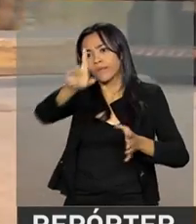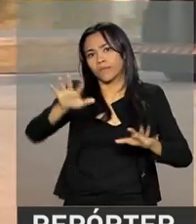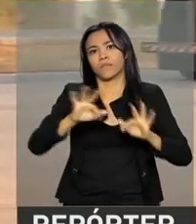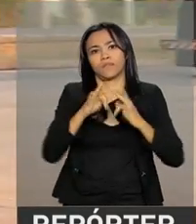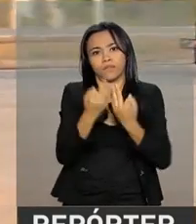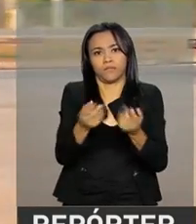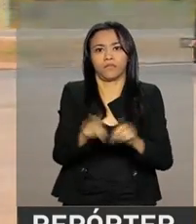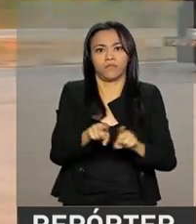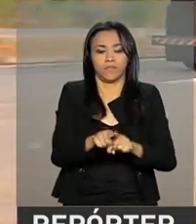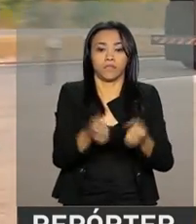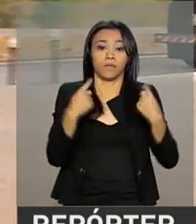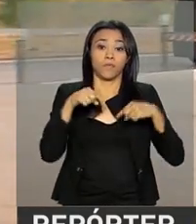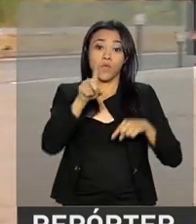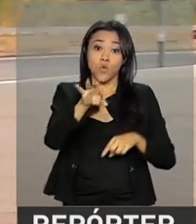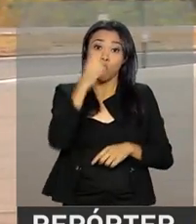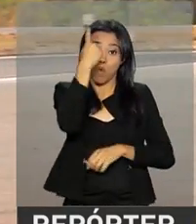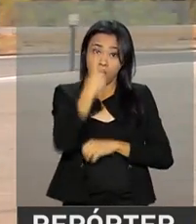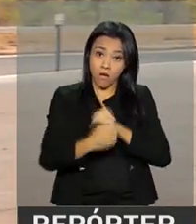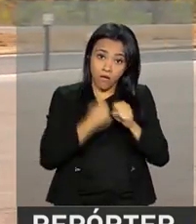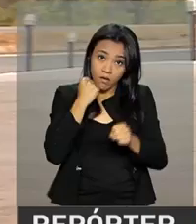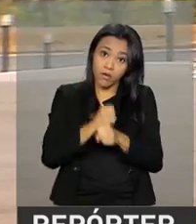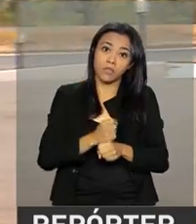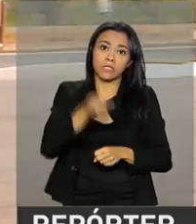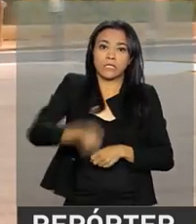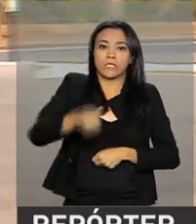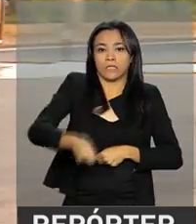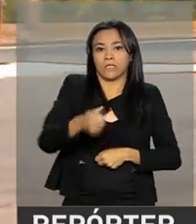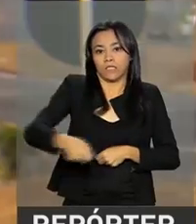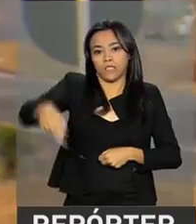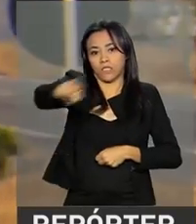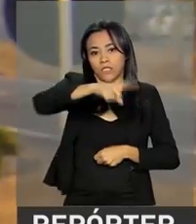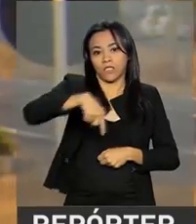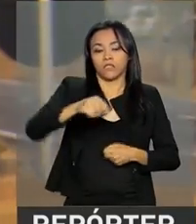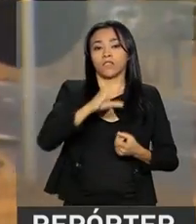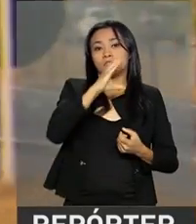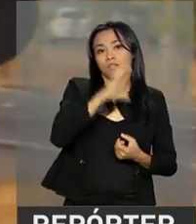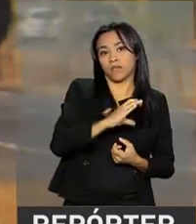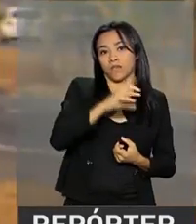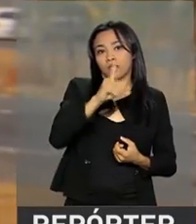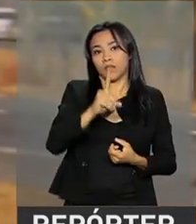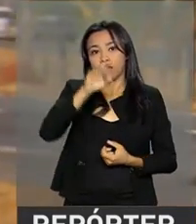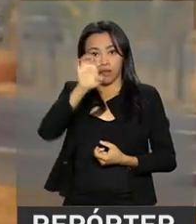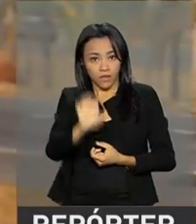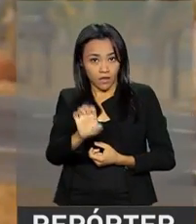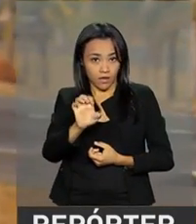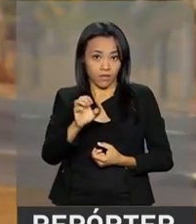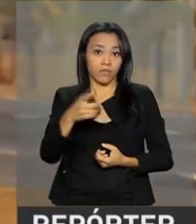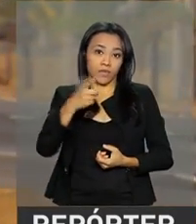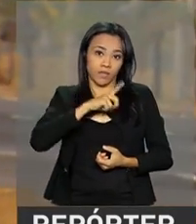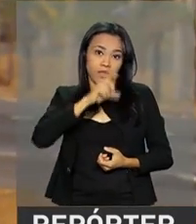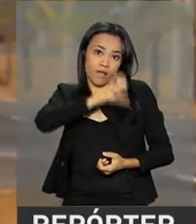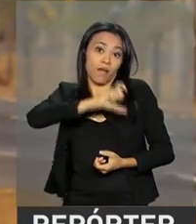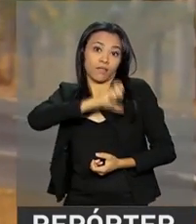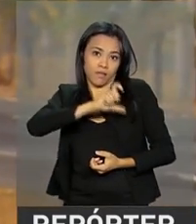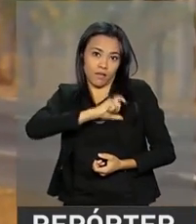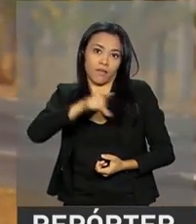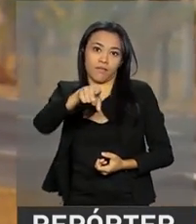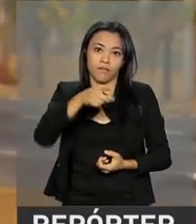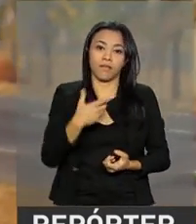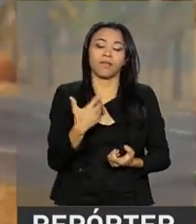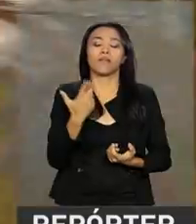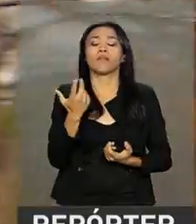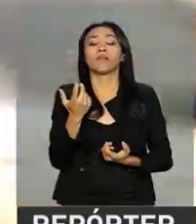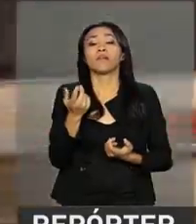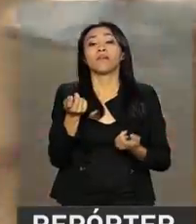cerca de um ano começou a valer a exigência para que motoristas as categorias c êêê aptos a dirigir caminhões micro ônibus